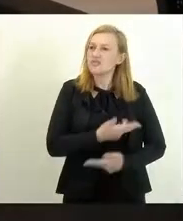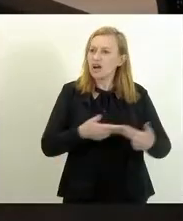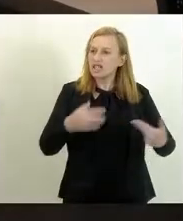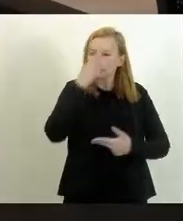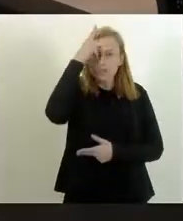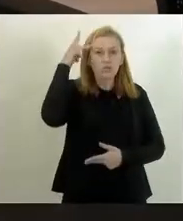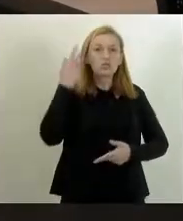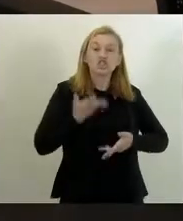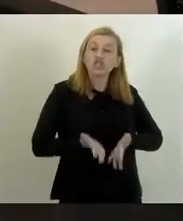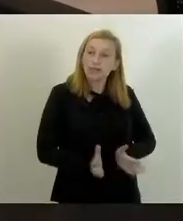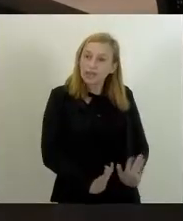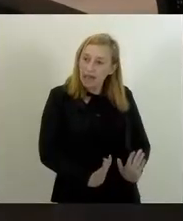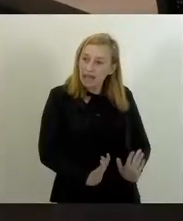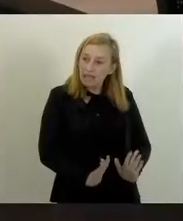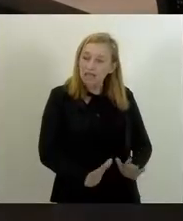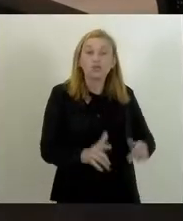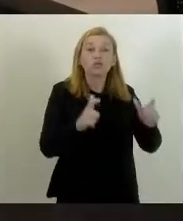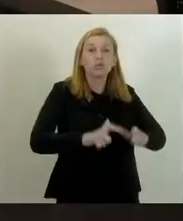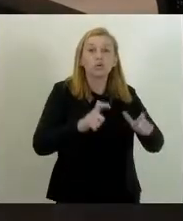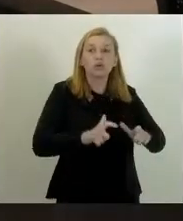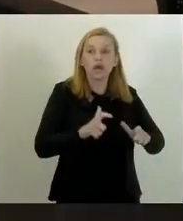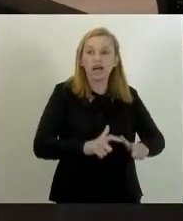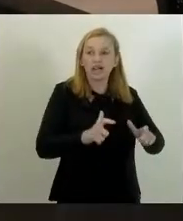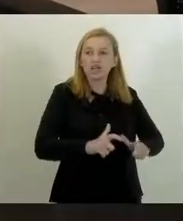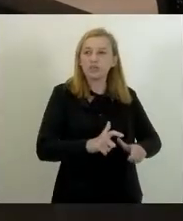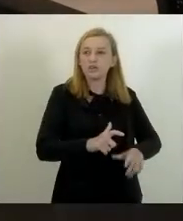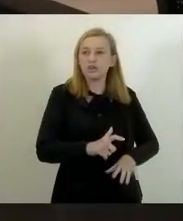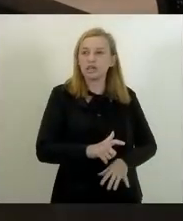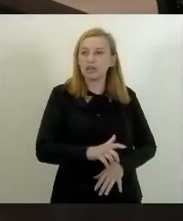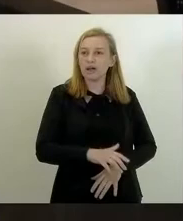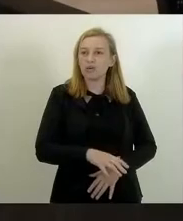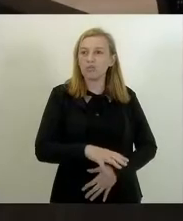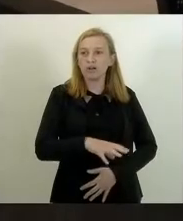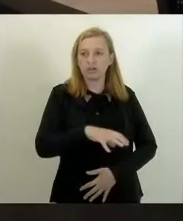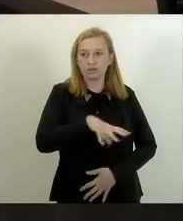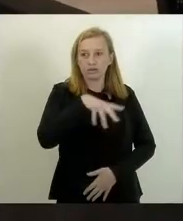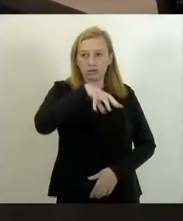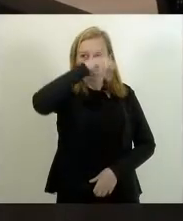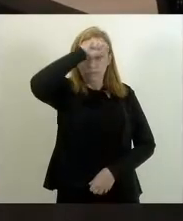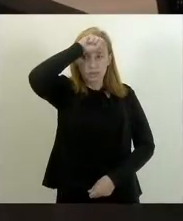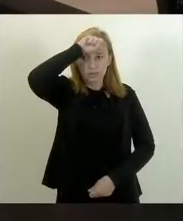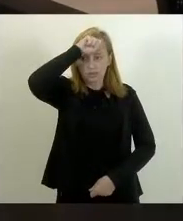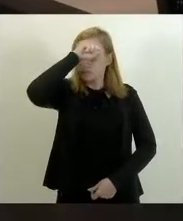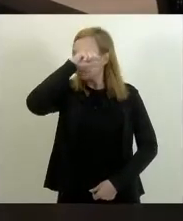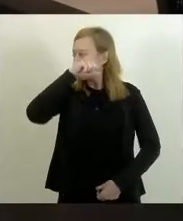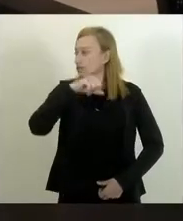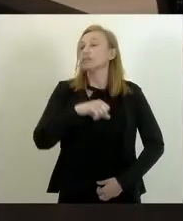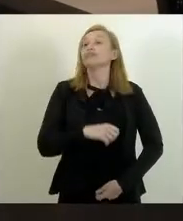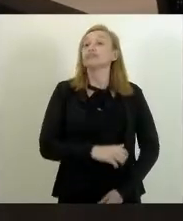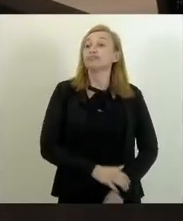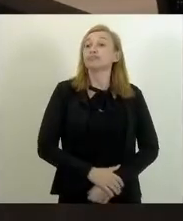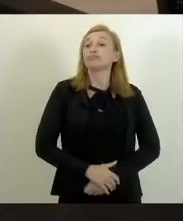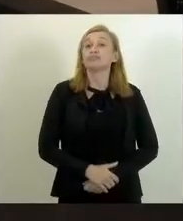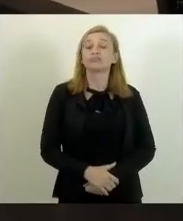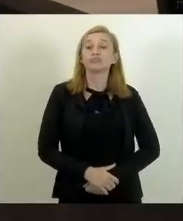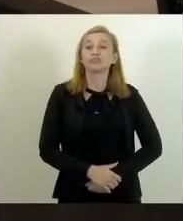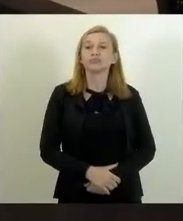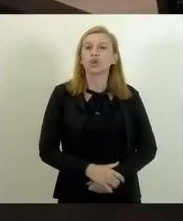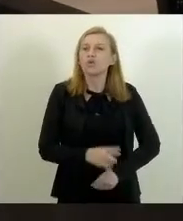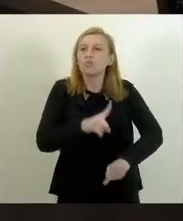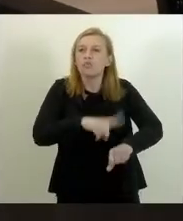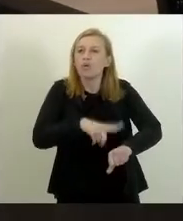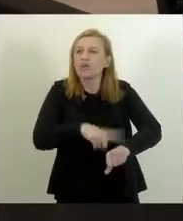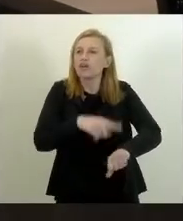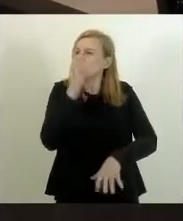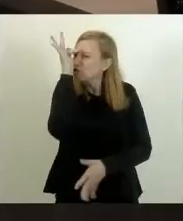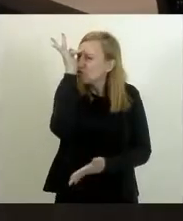tenho profunda gratidão pela história da minha avó. E as orações eram lindíssimas. Os momentos de